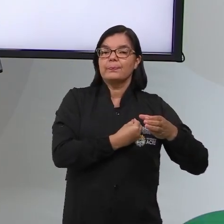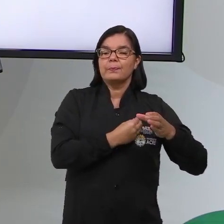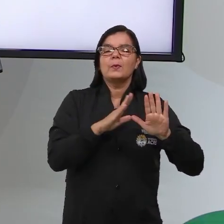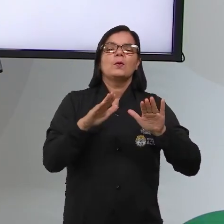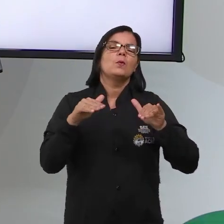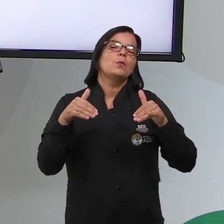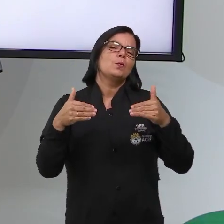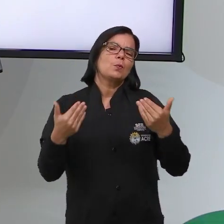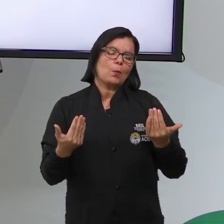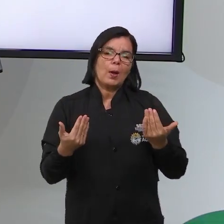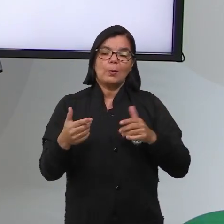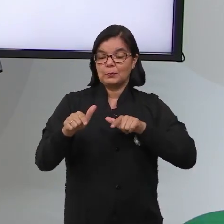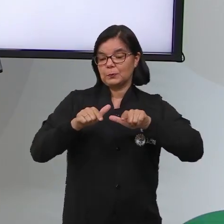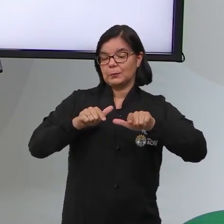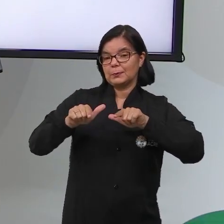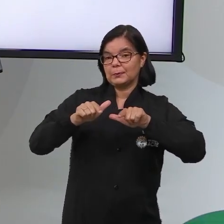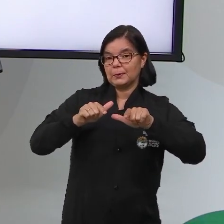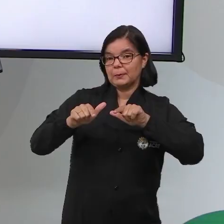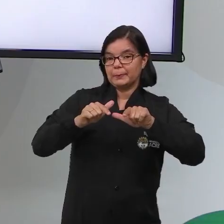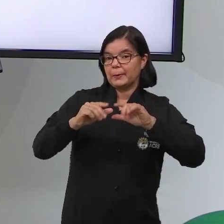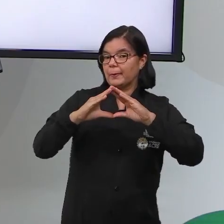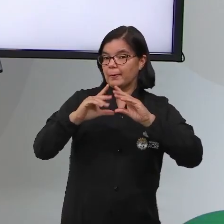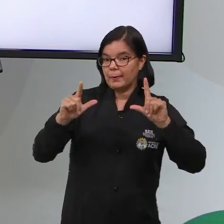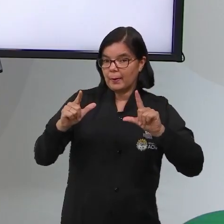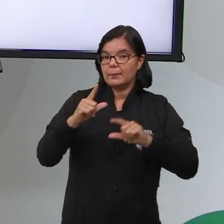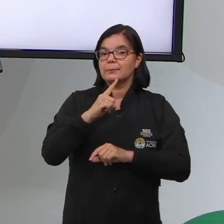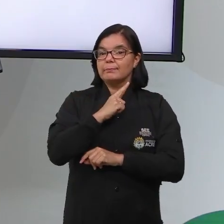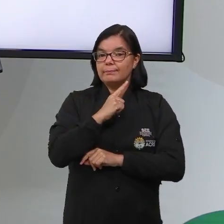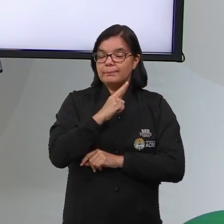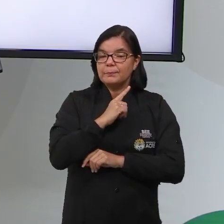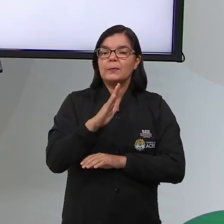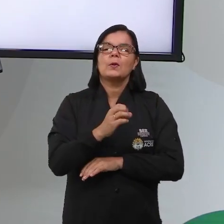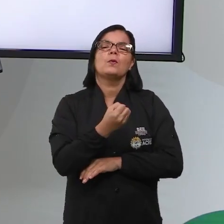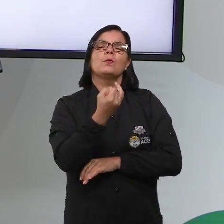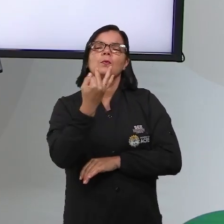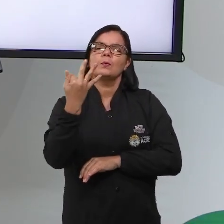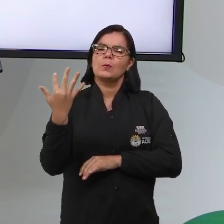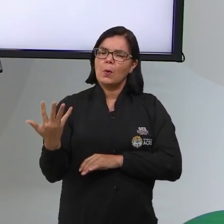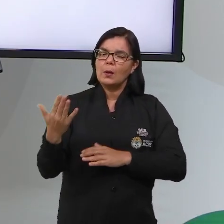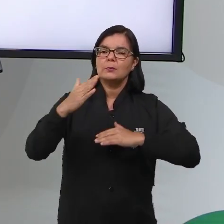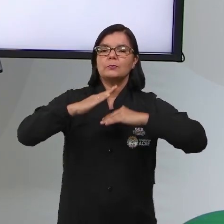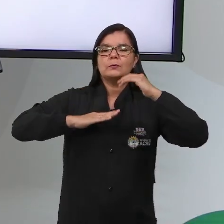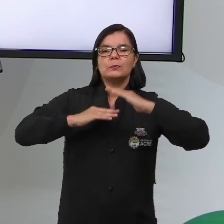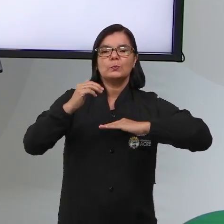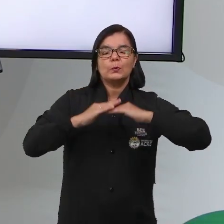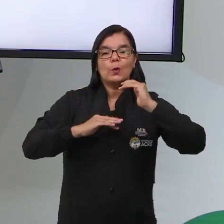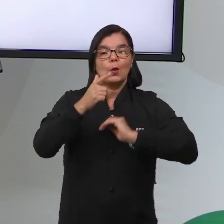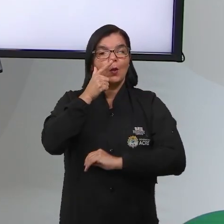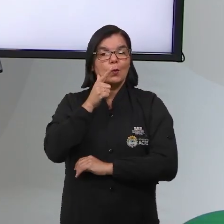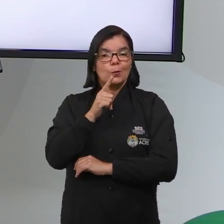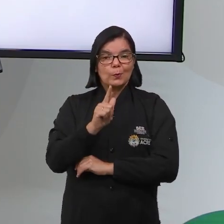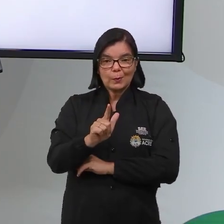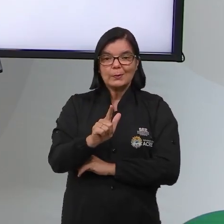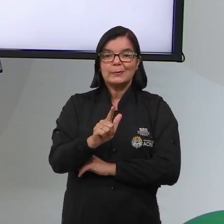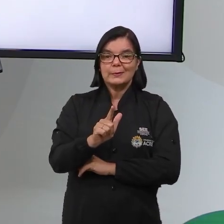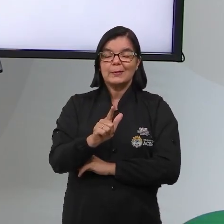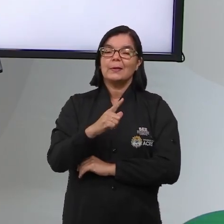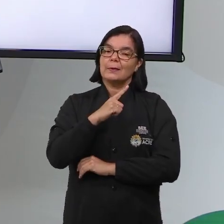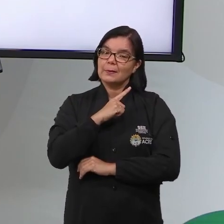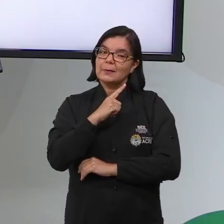qual é a condição de trabalho que obviamente ela tem, quais são as profissões que ela consegue